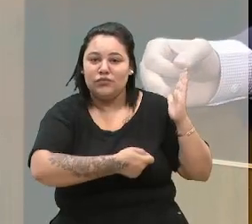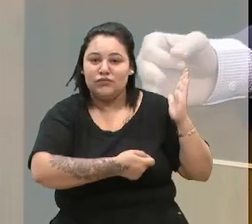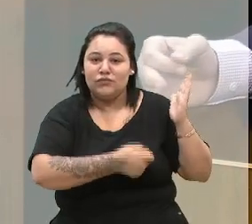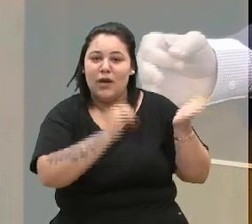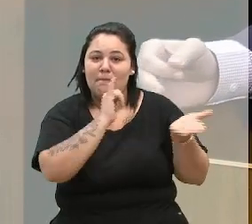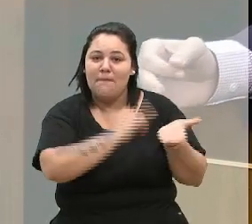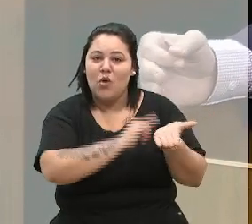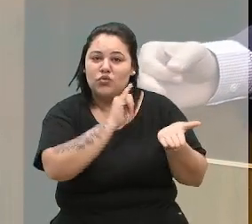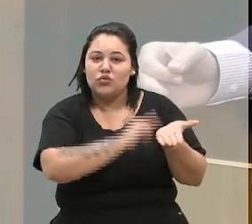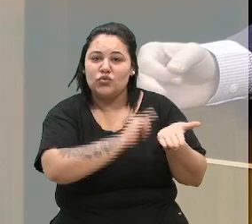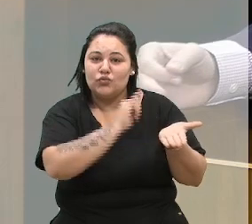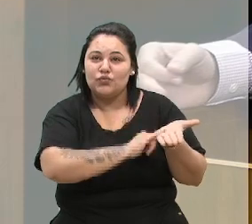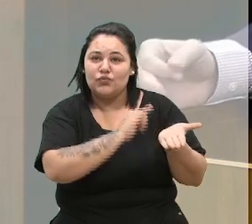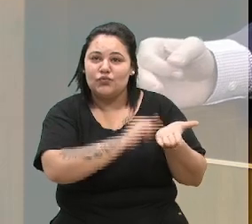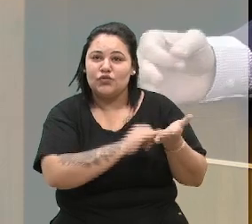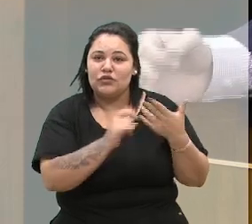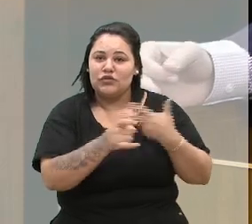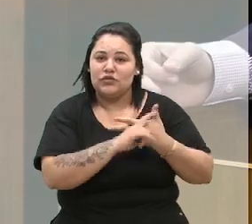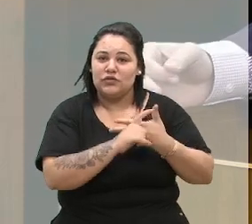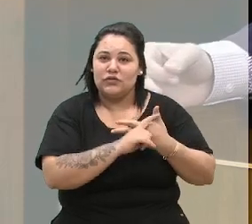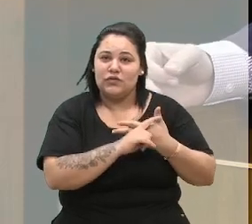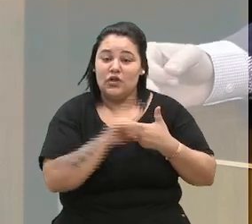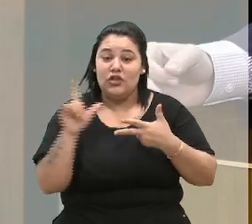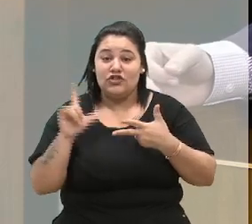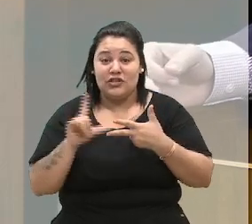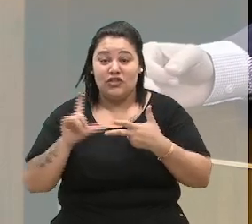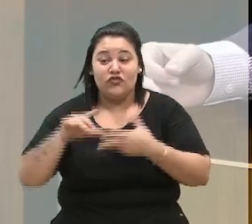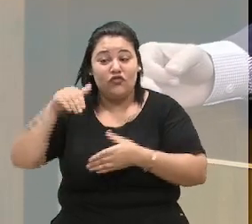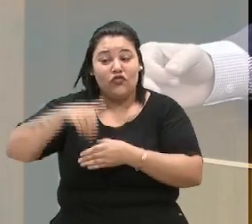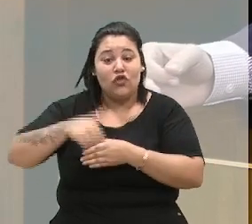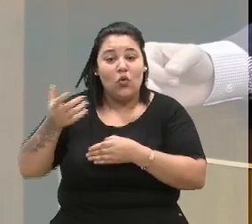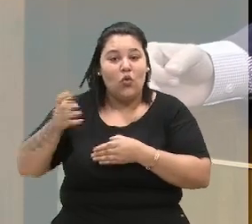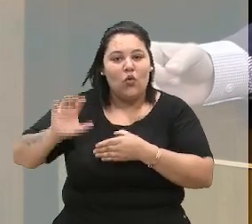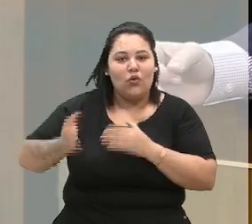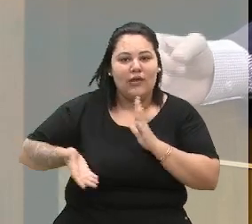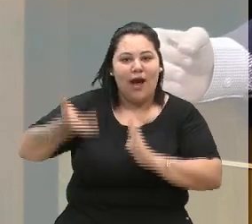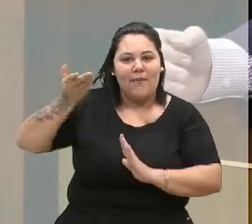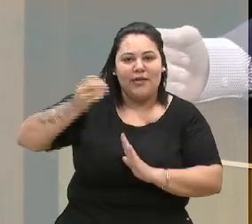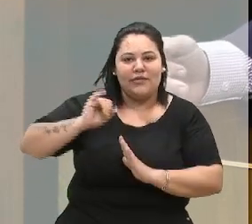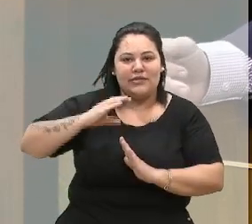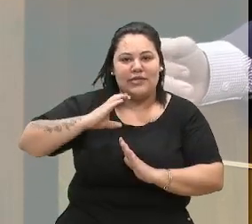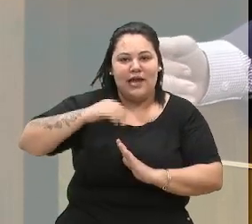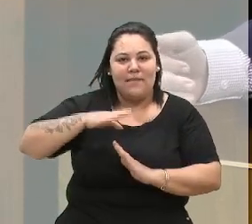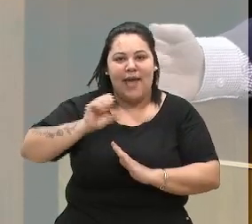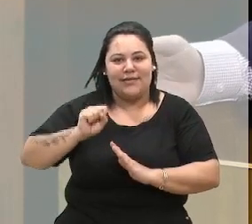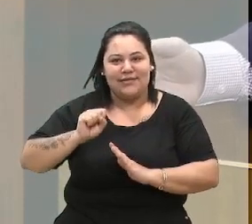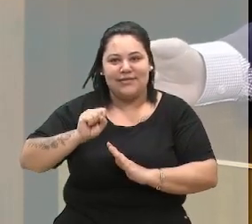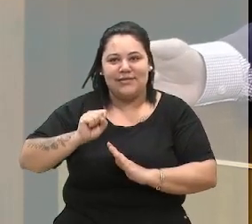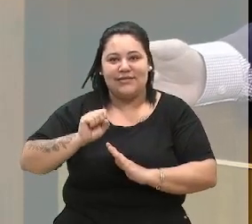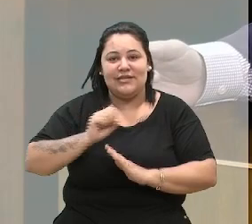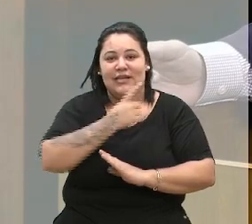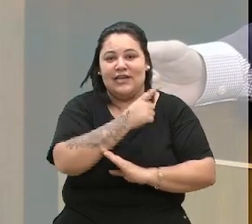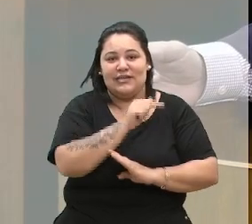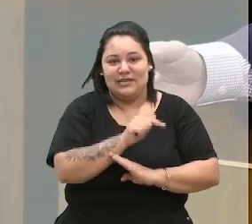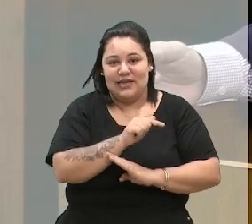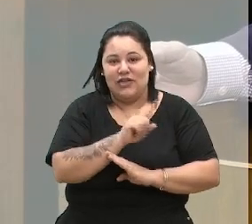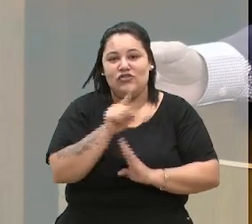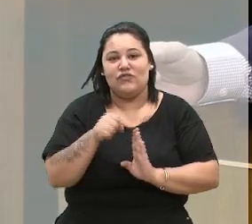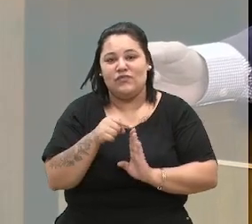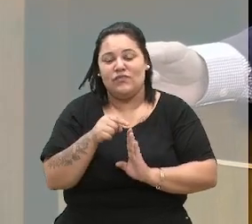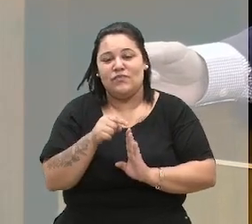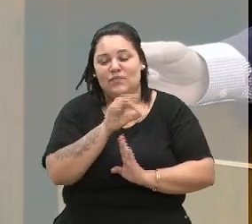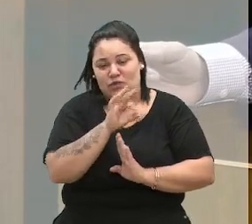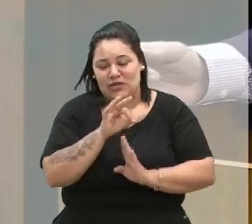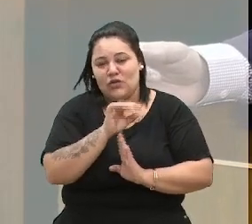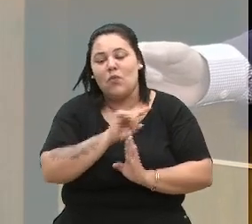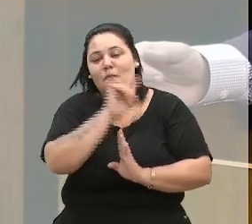Poder Legislativo do Estado votou contra o aumento do ICMS, que era de 17% para 19,5%. Para quem